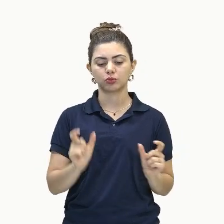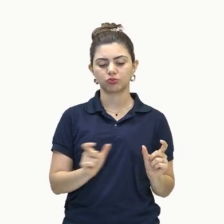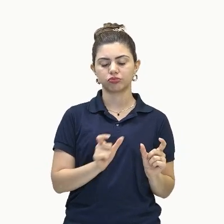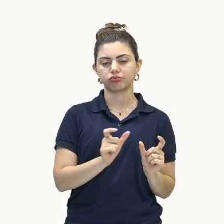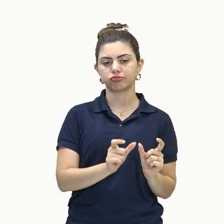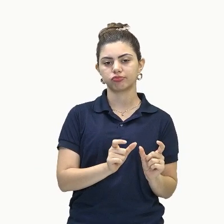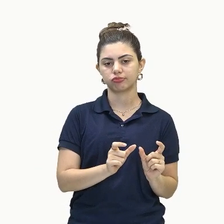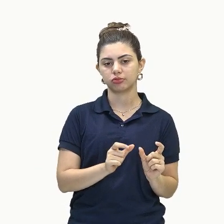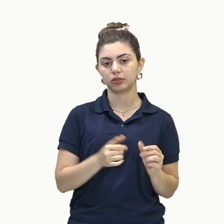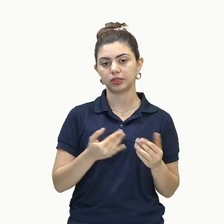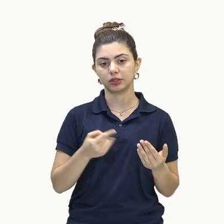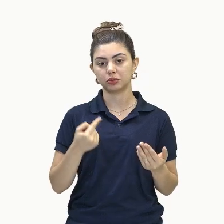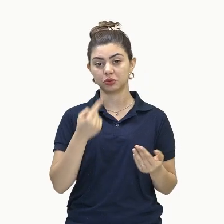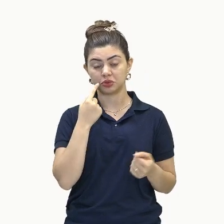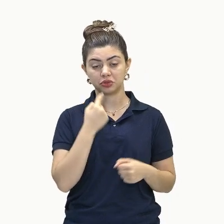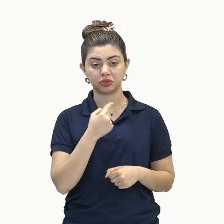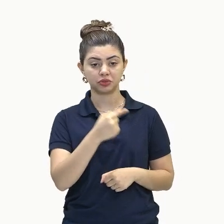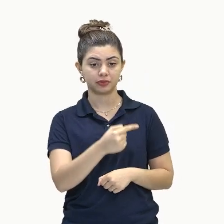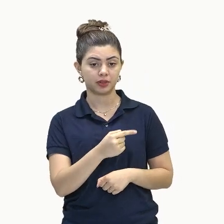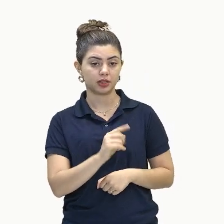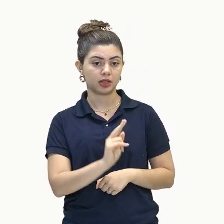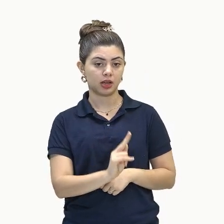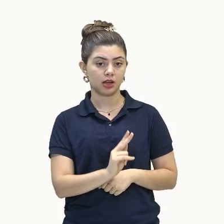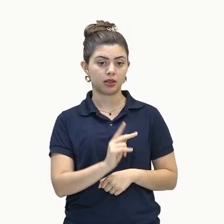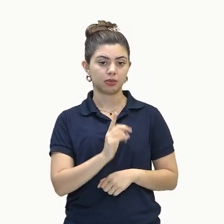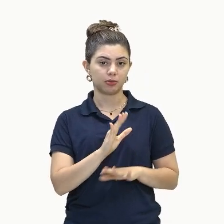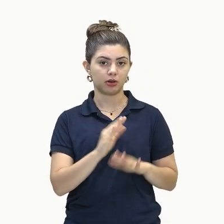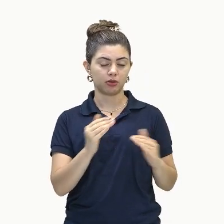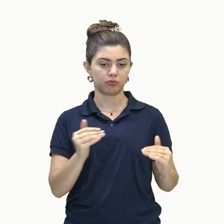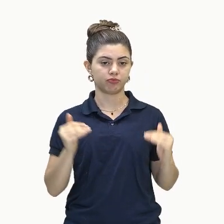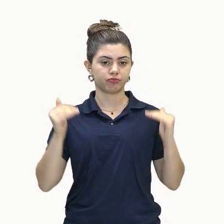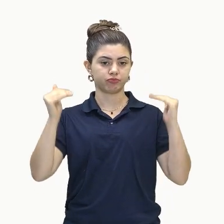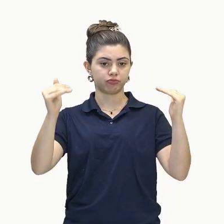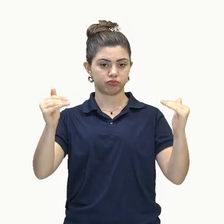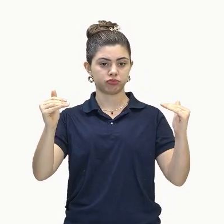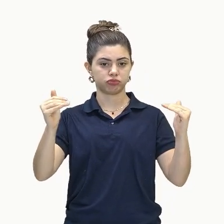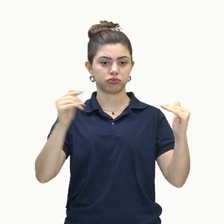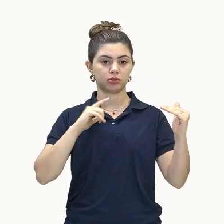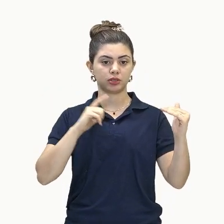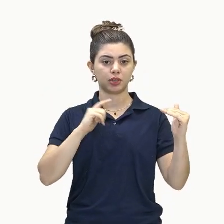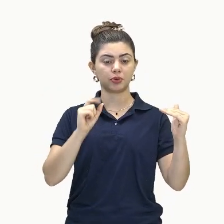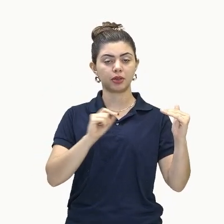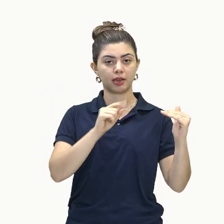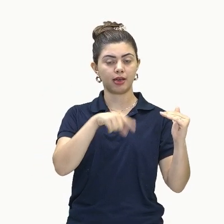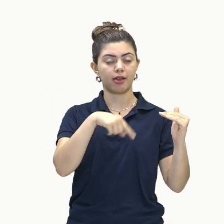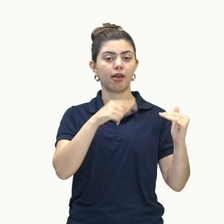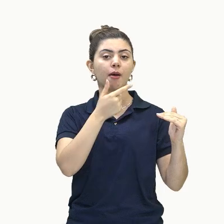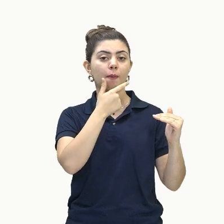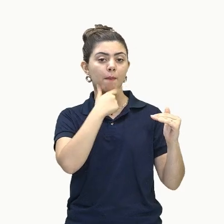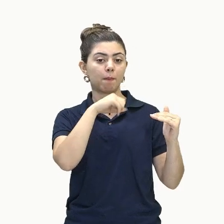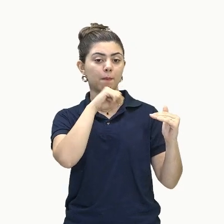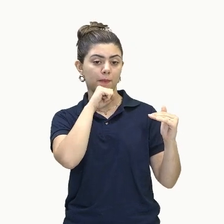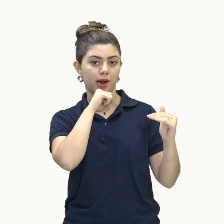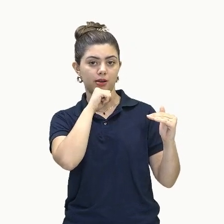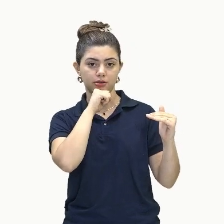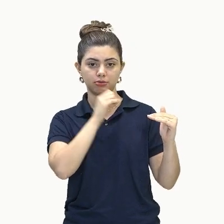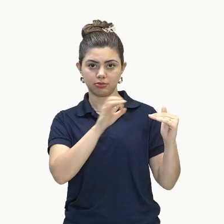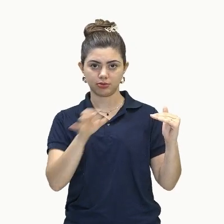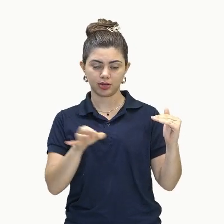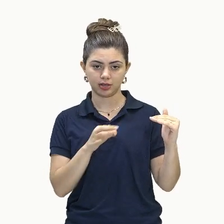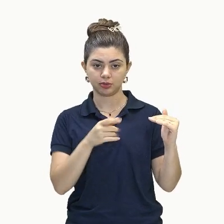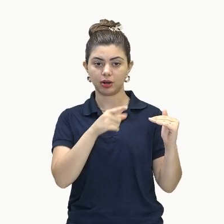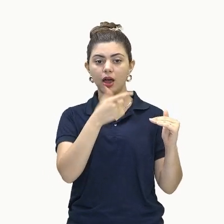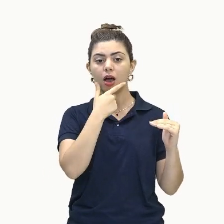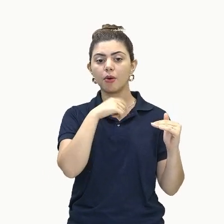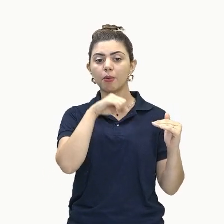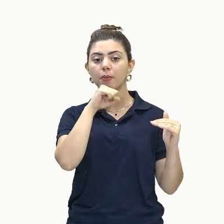sua ascendência, aqui na geração 2 nós temos o pai desse homem. Esse